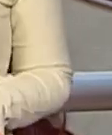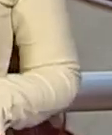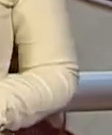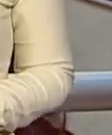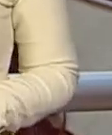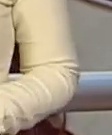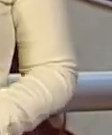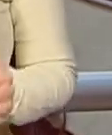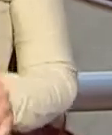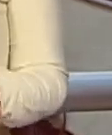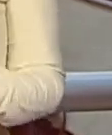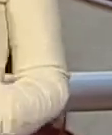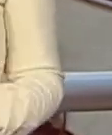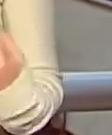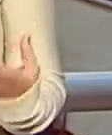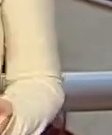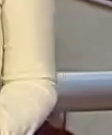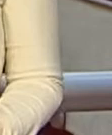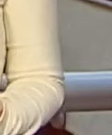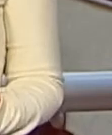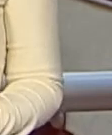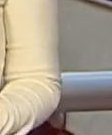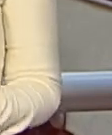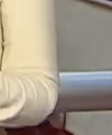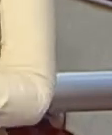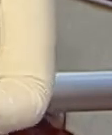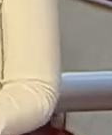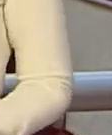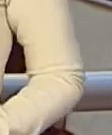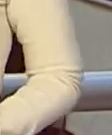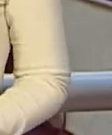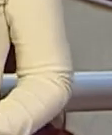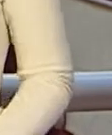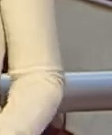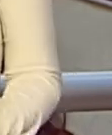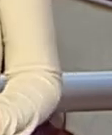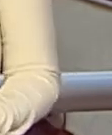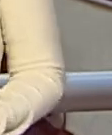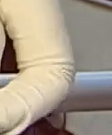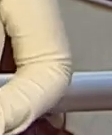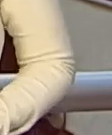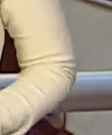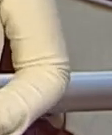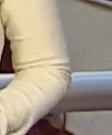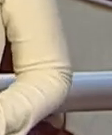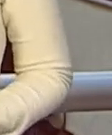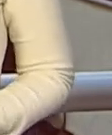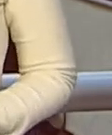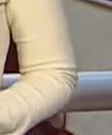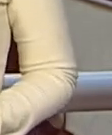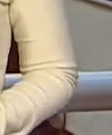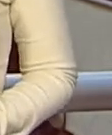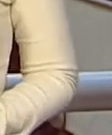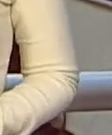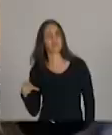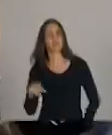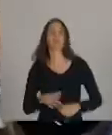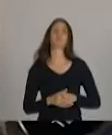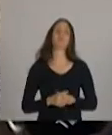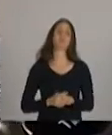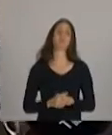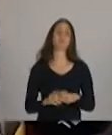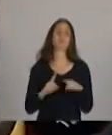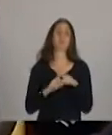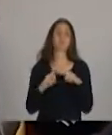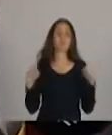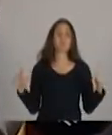ser analisados. A manutenção do prazo regimental na Comissão de Justiça gerou discussão entre os deputados. Mas